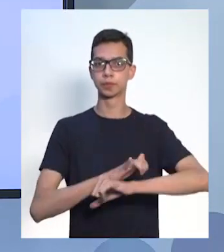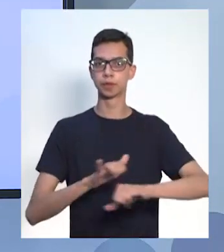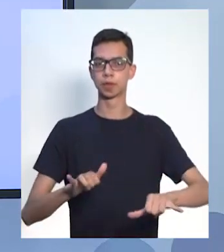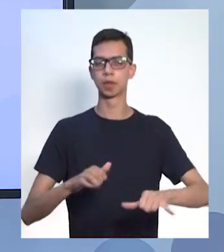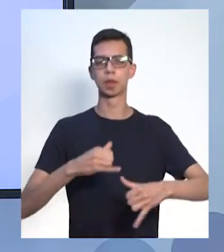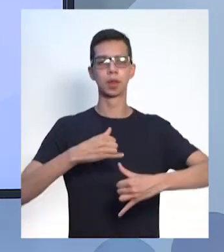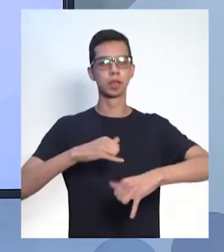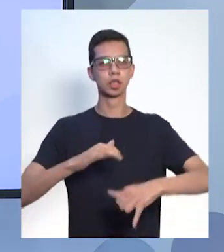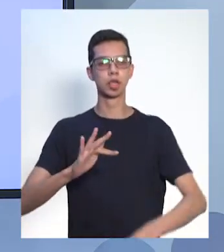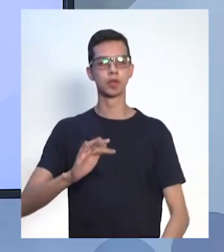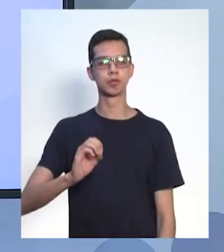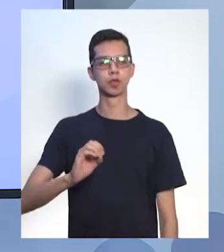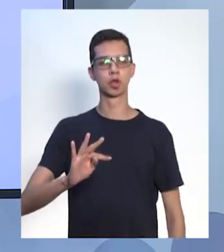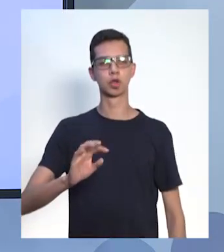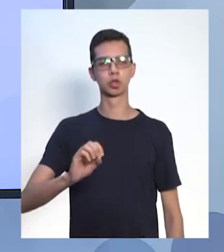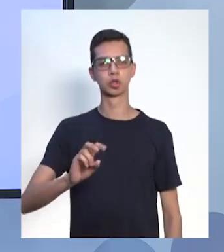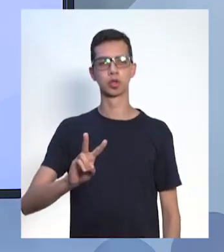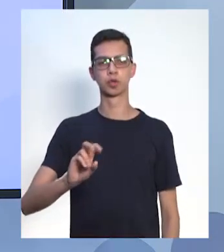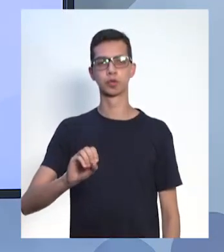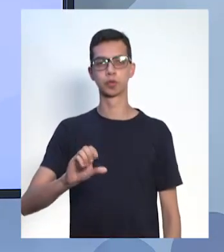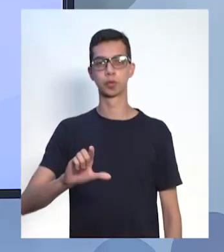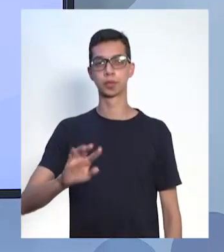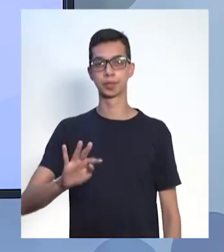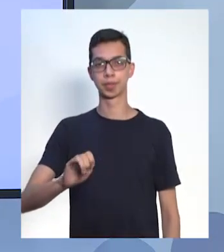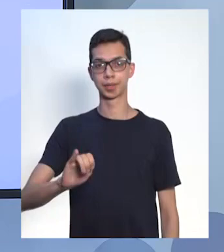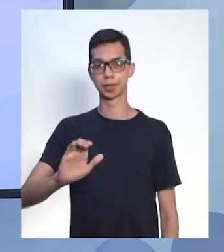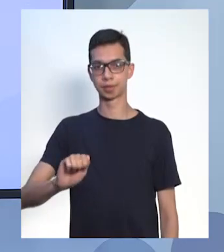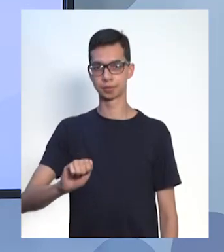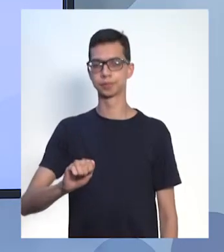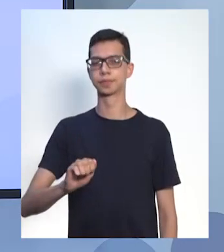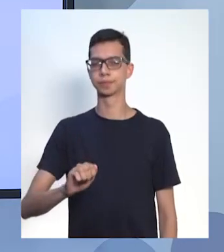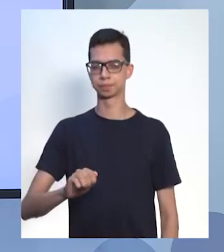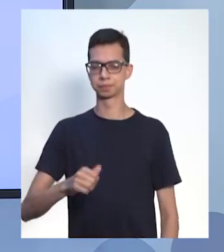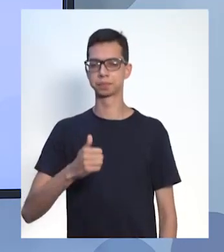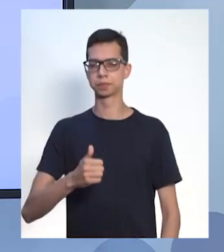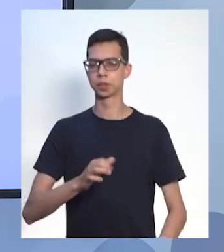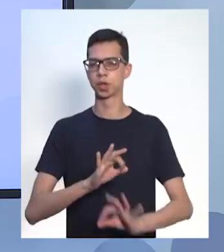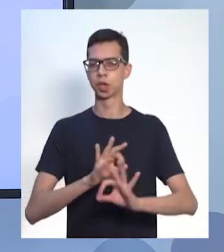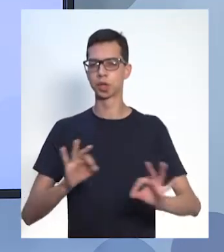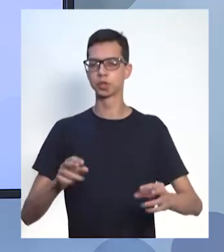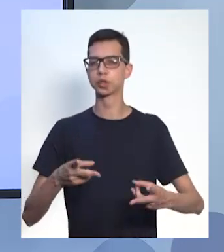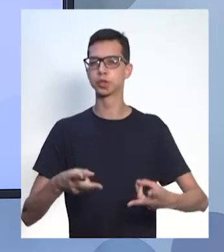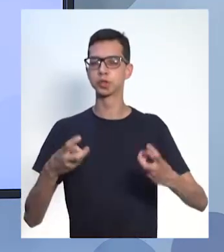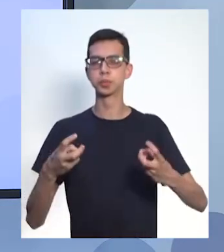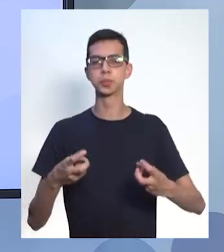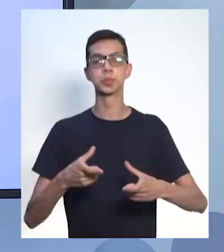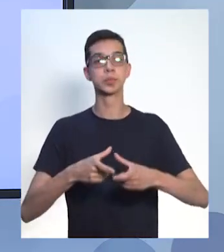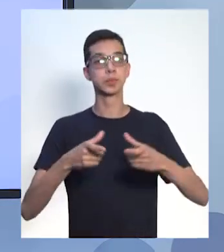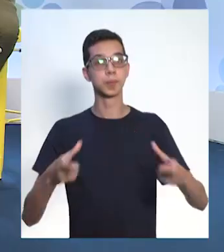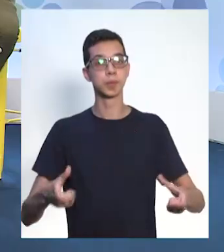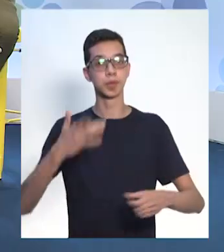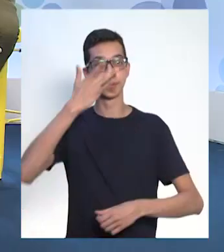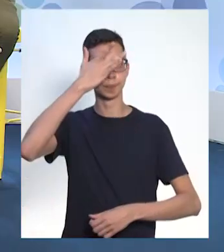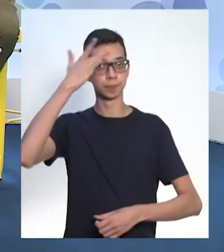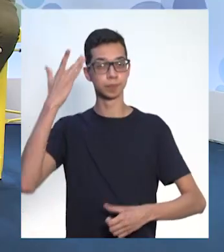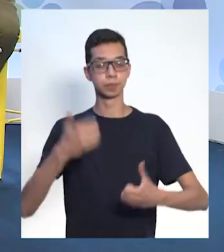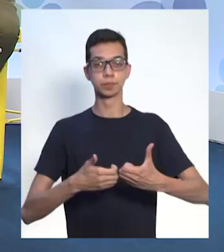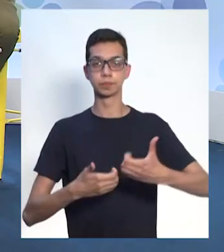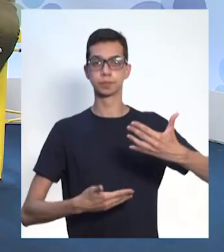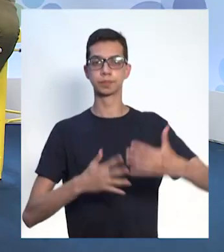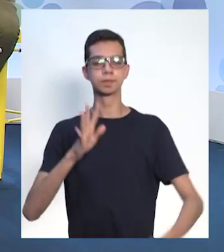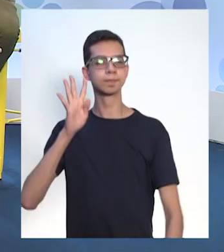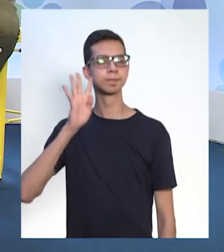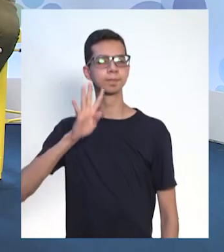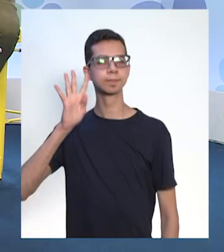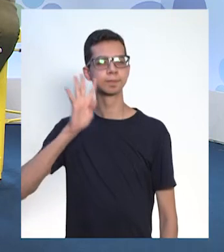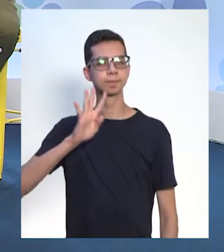bem observado aí, né? A professora da Ozilde de Mariporã, né? Verdade, aqui o pessoal participando aqui em Pino. Motor serve bacana,